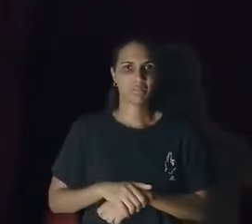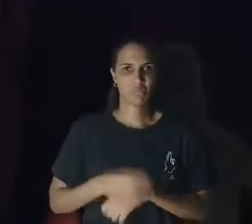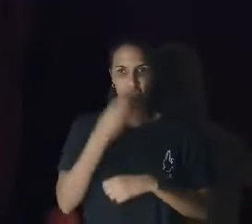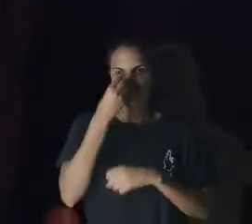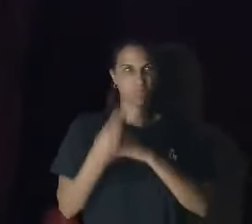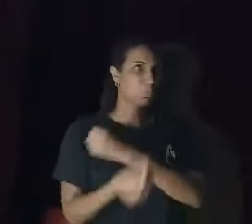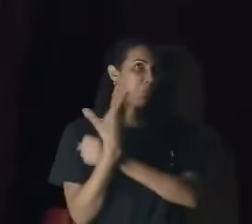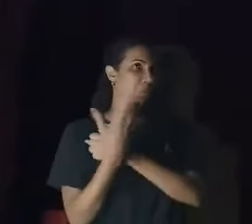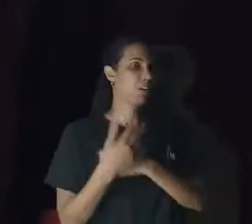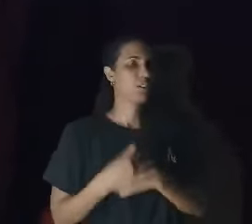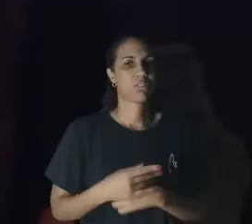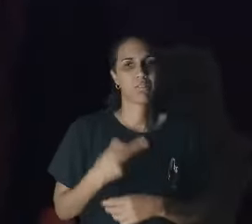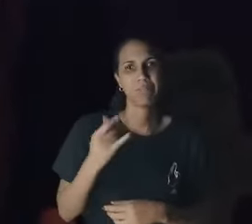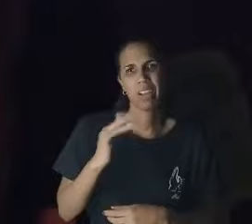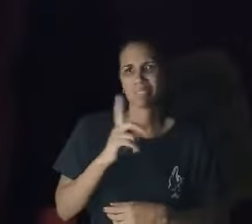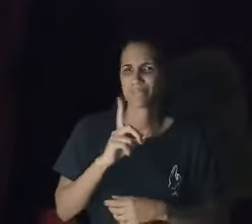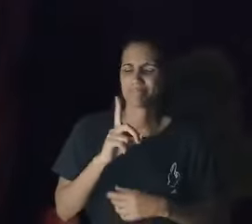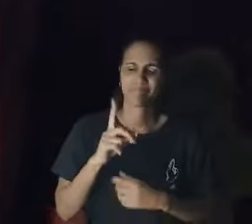pais.